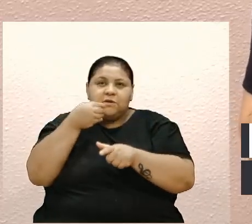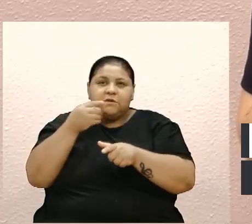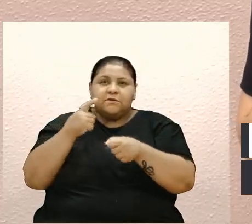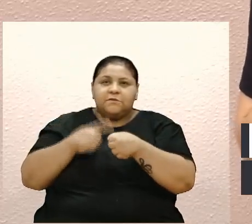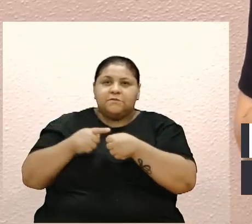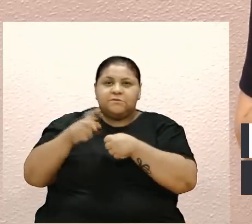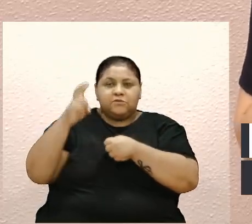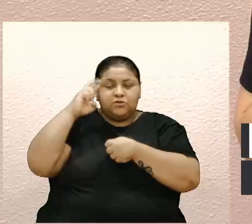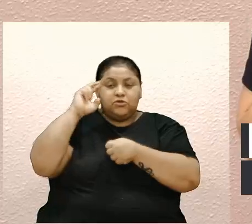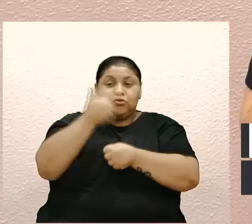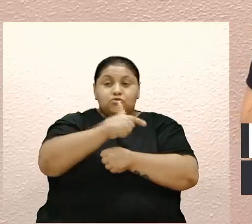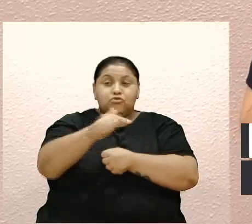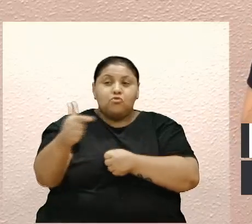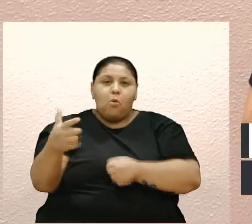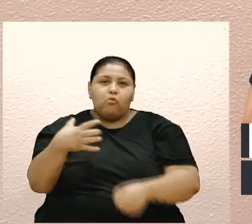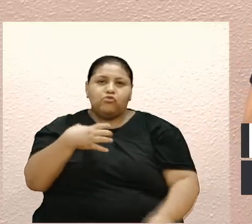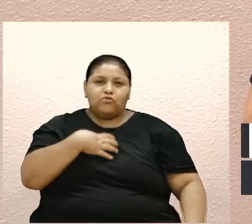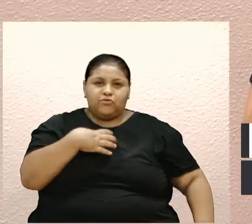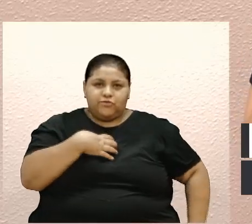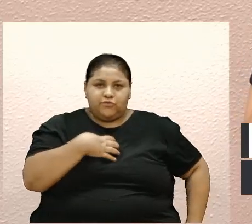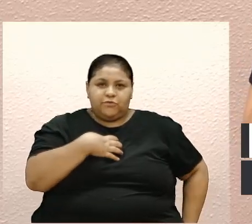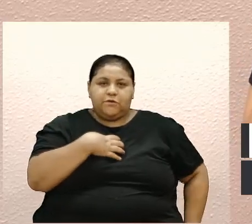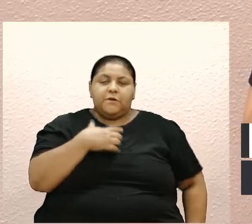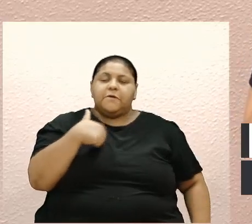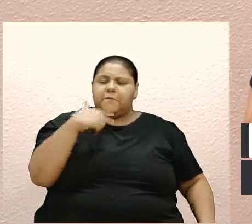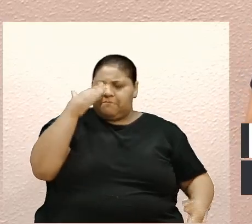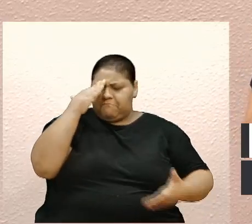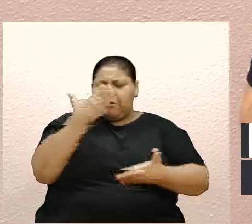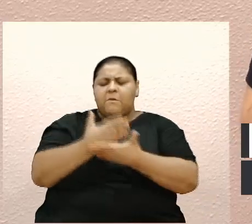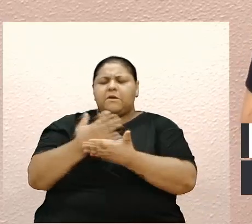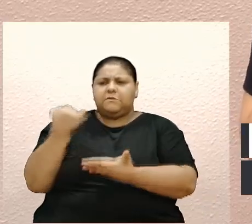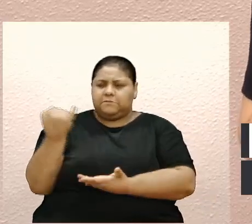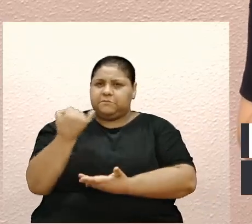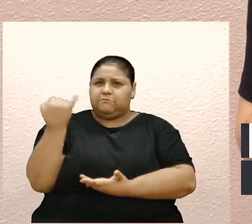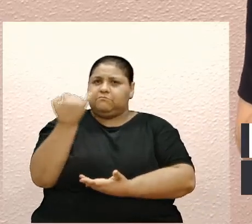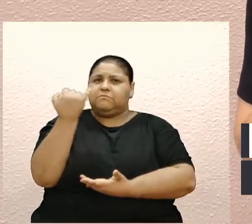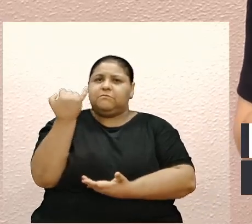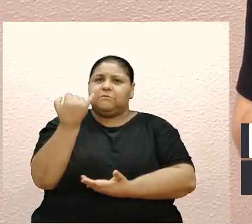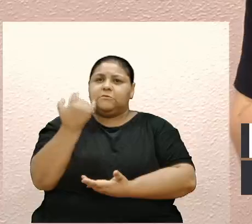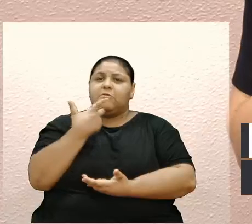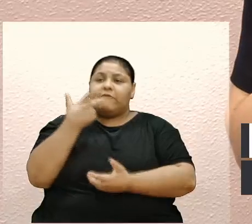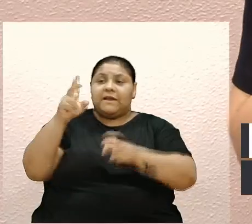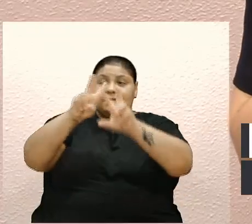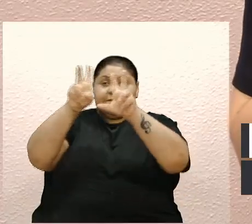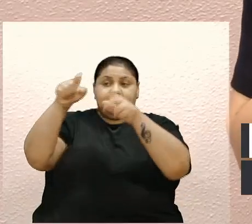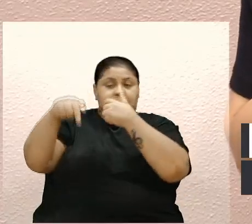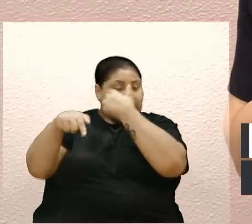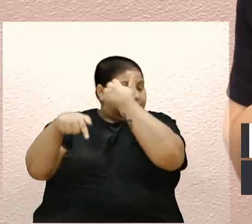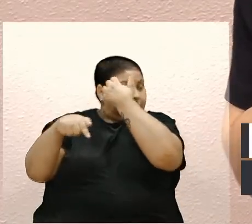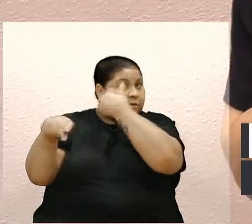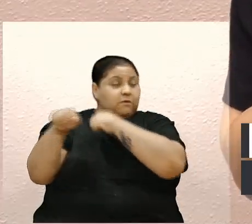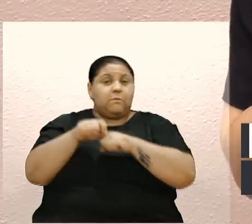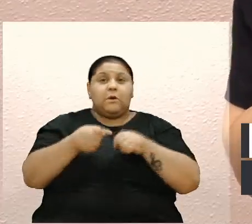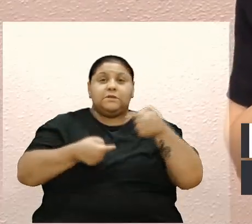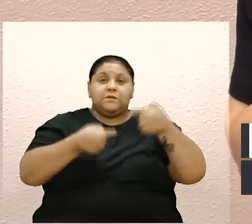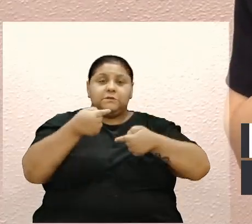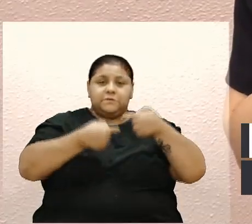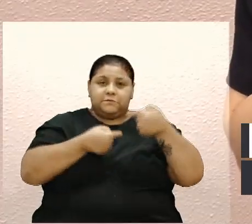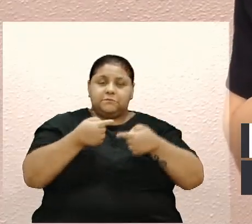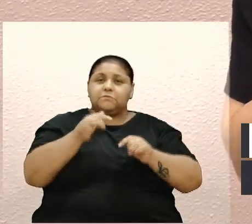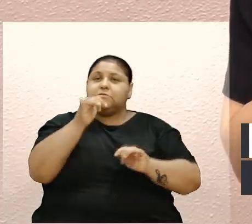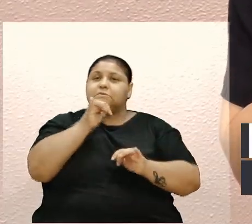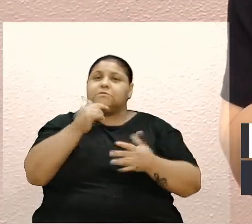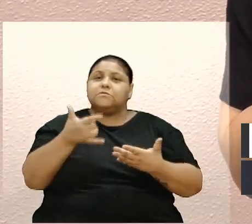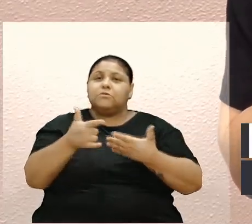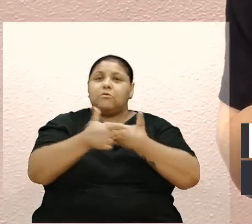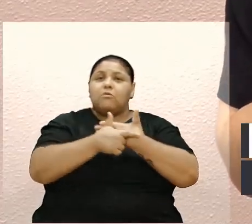de uma outra forma. Então, sem dúvidas nenhuma, acho que é fundamental trazer esses temas para cá, para que a gente possa discutir, por exemplo, o